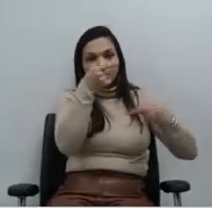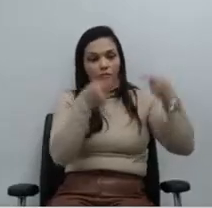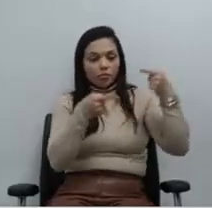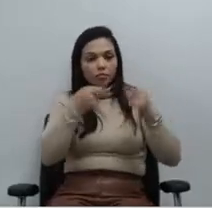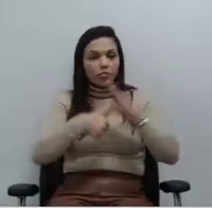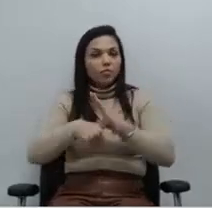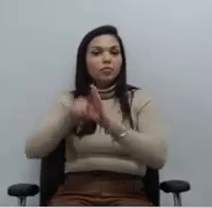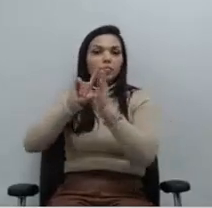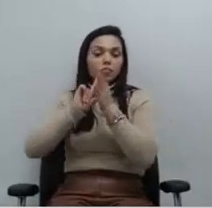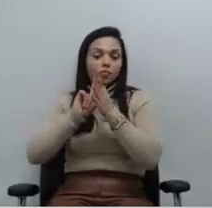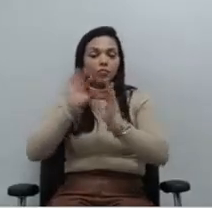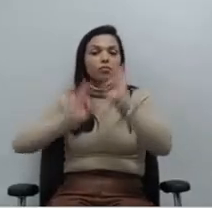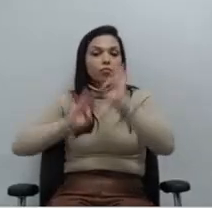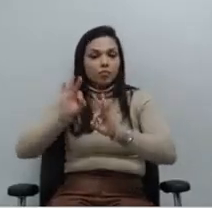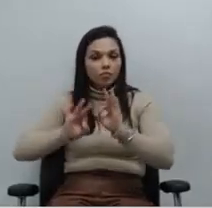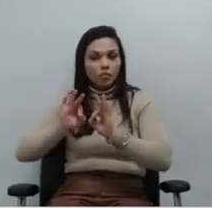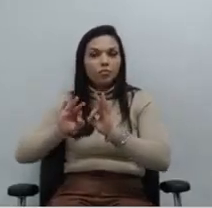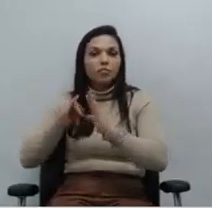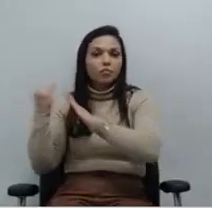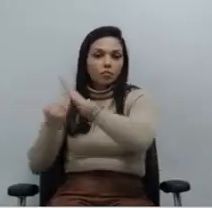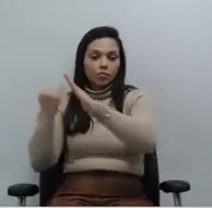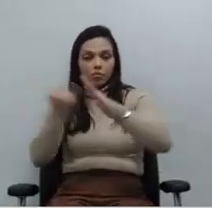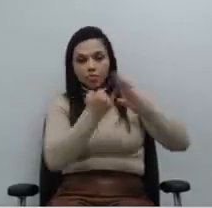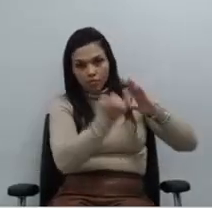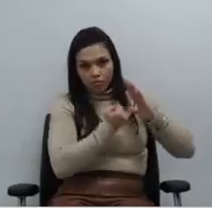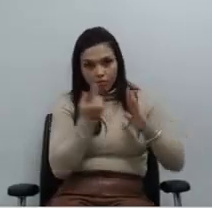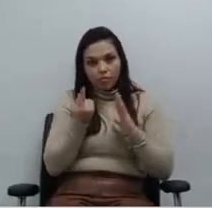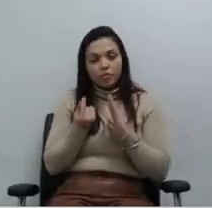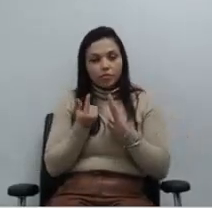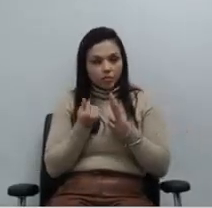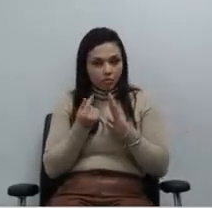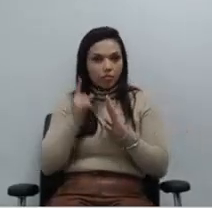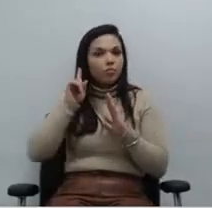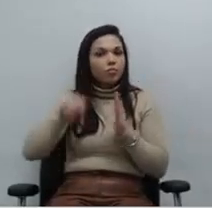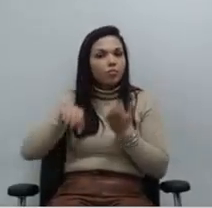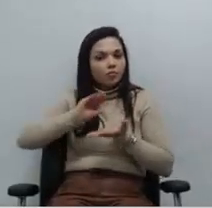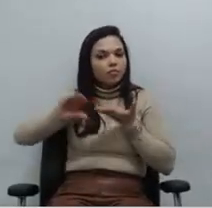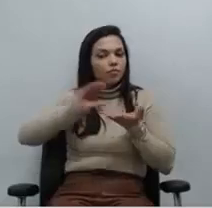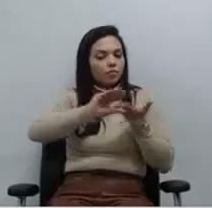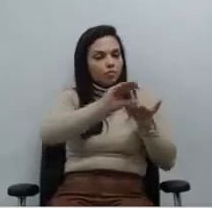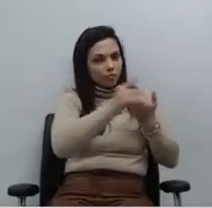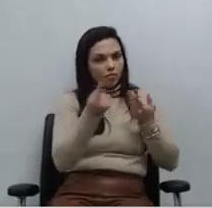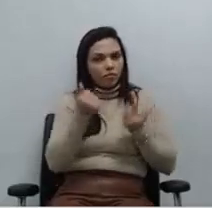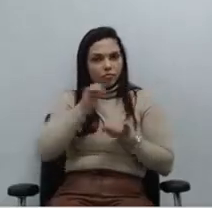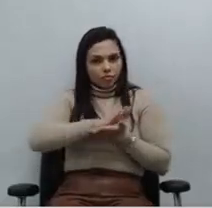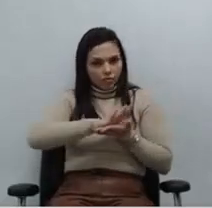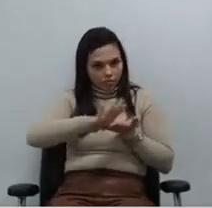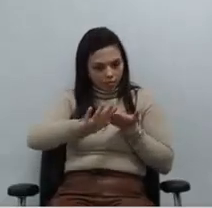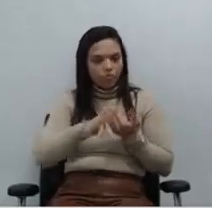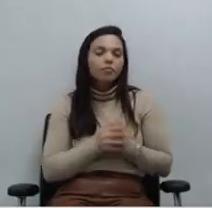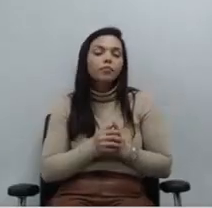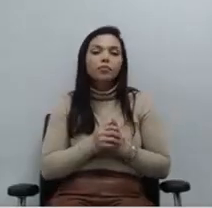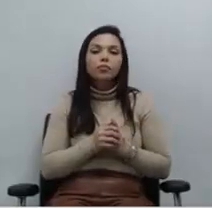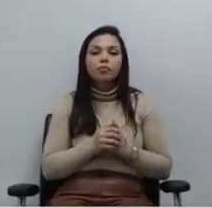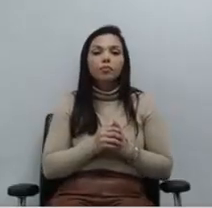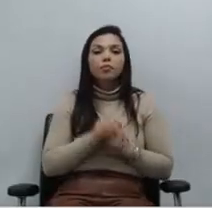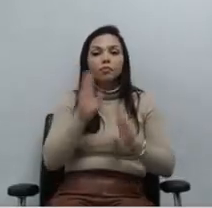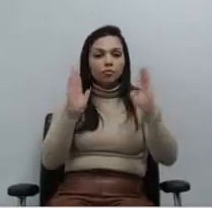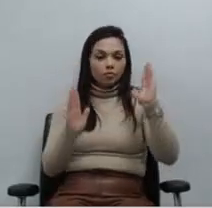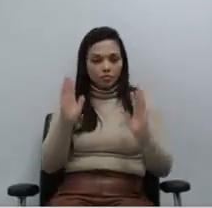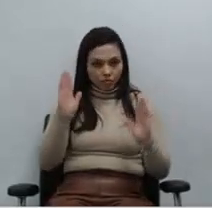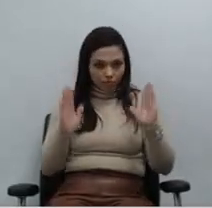dos projetos institucionais descritos pela peça orçamentária a partir da alocação de recursos e despesas. 4. É necessário um período